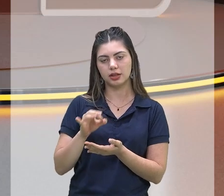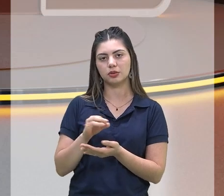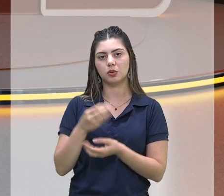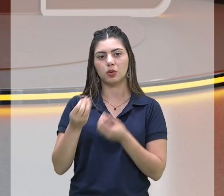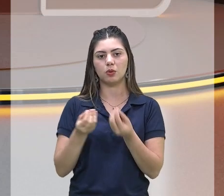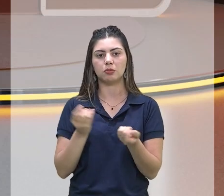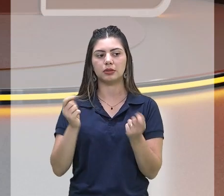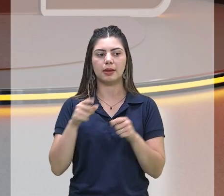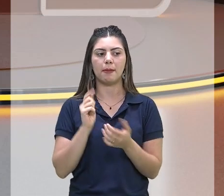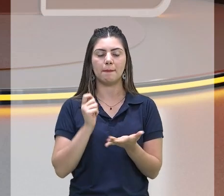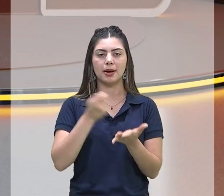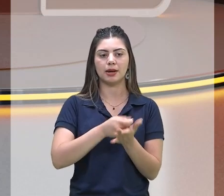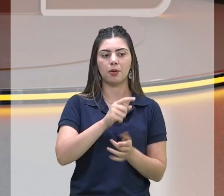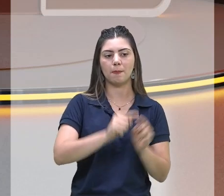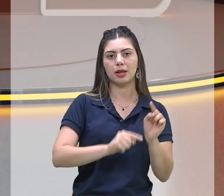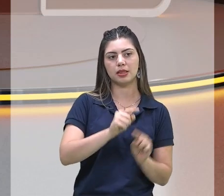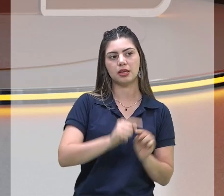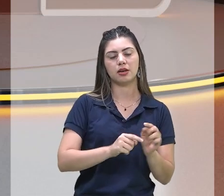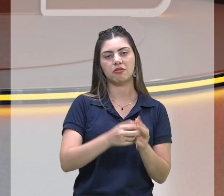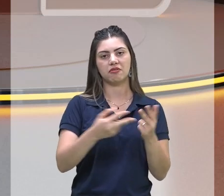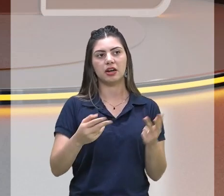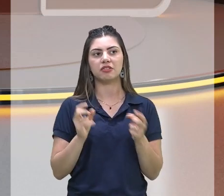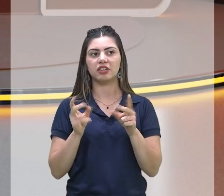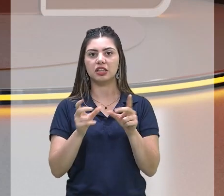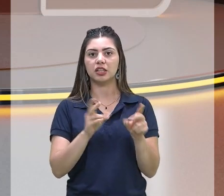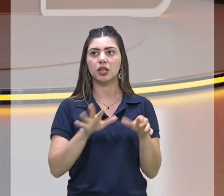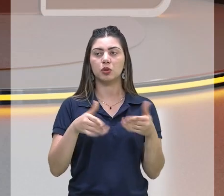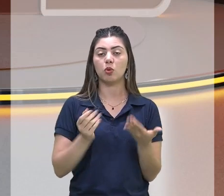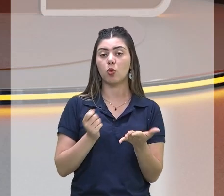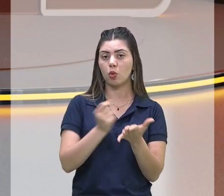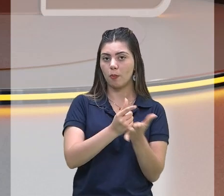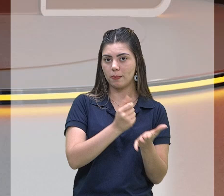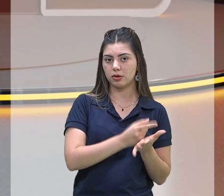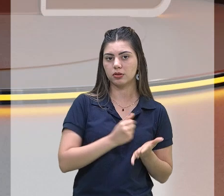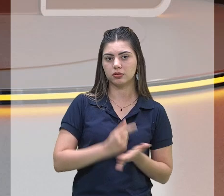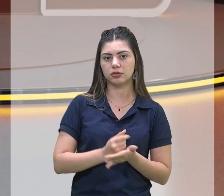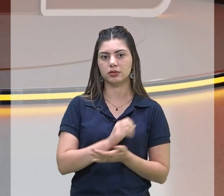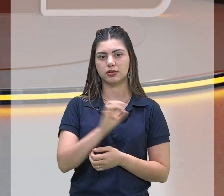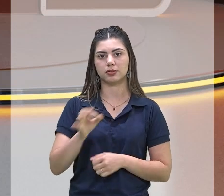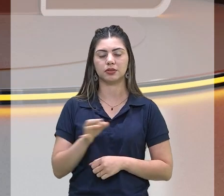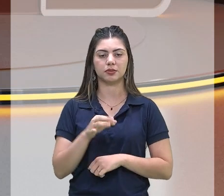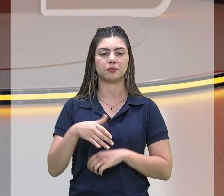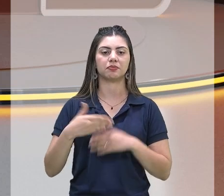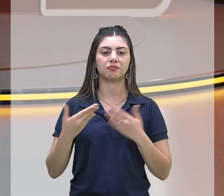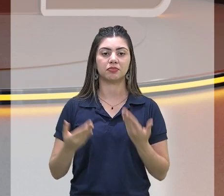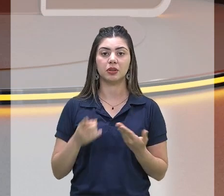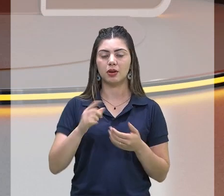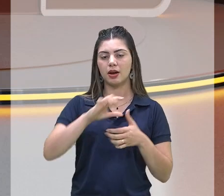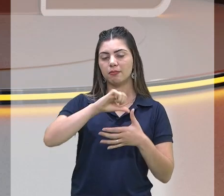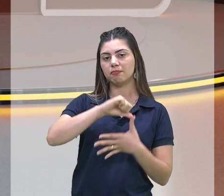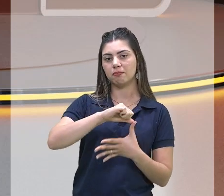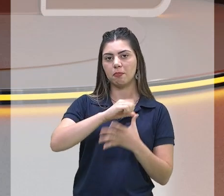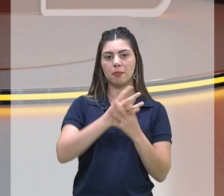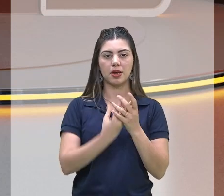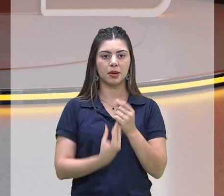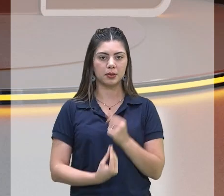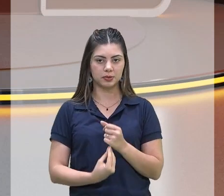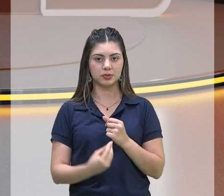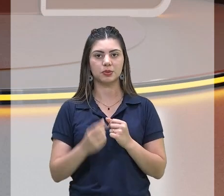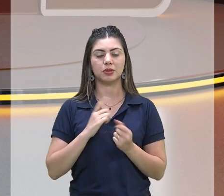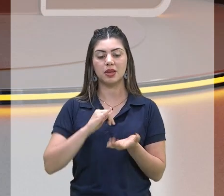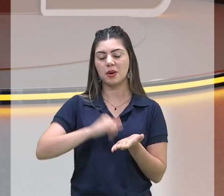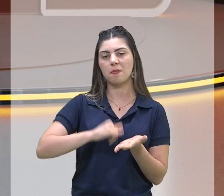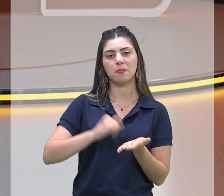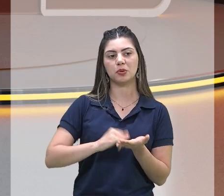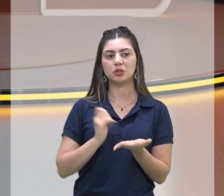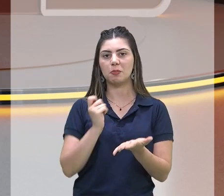determinado produto ali que está vendendo ou que está comprando. Então, essa situação no Mercosul vai ocorrer essa eliminação